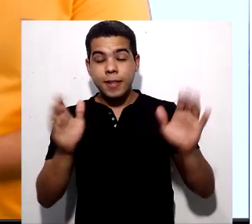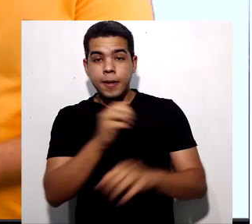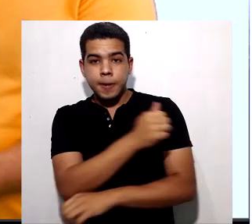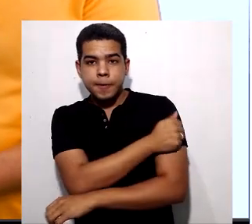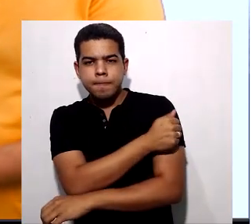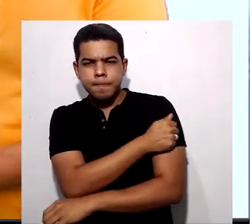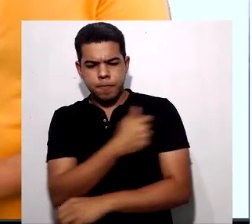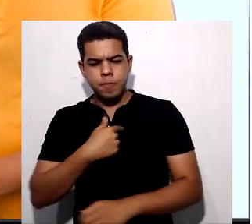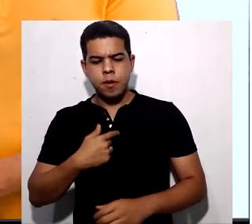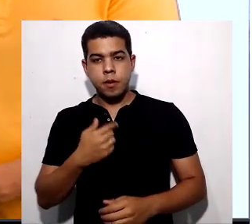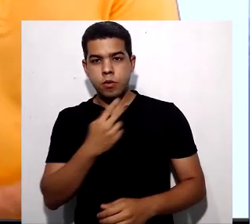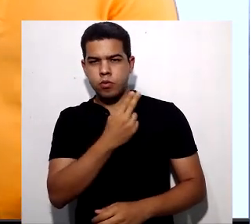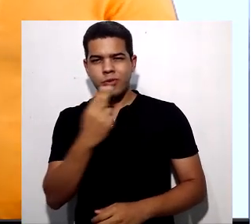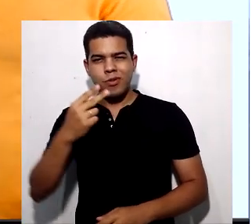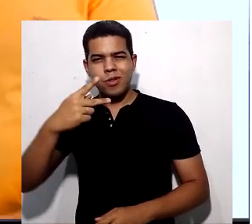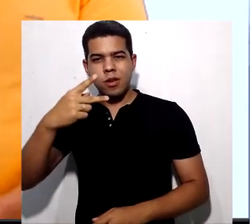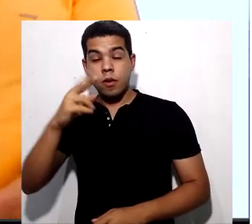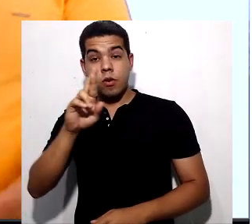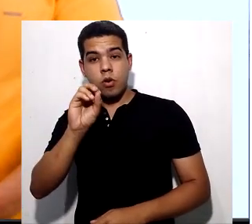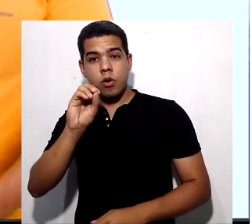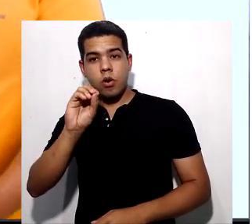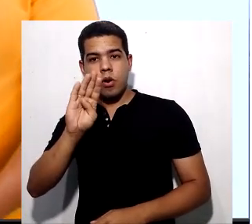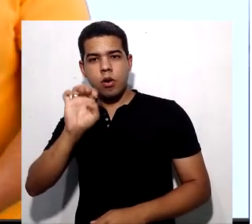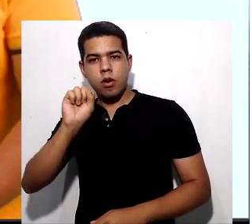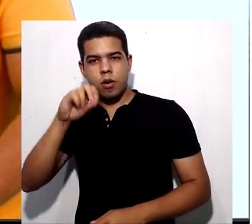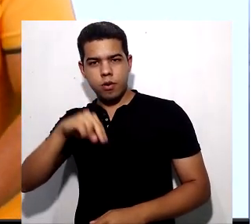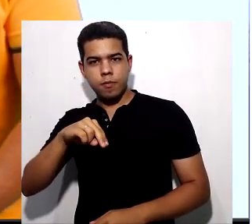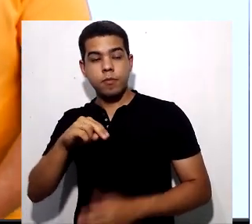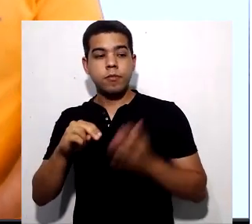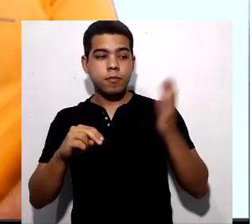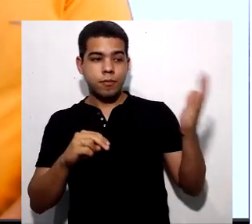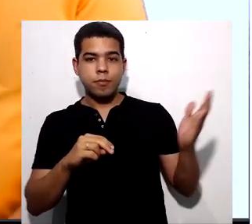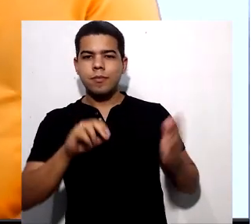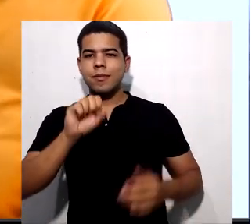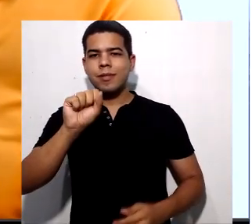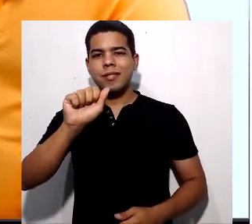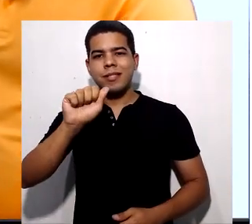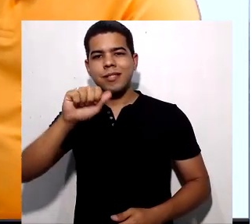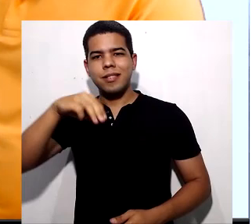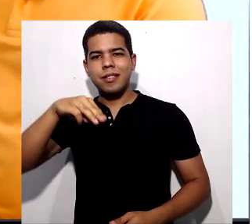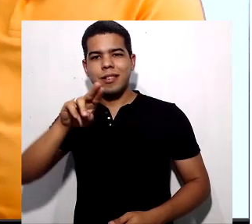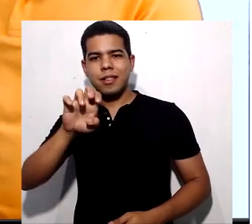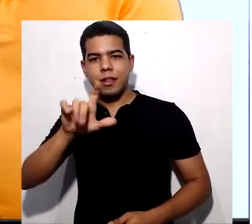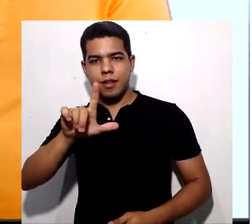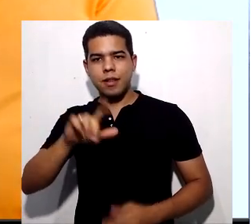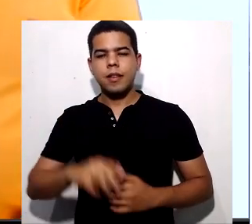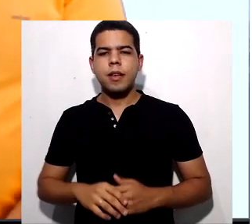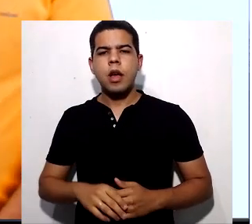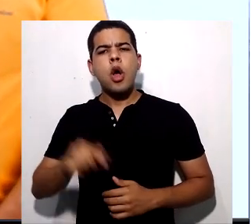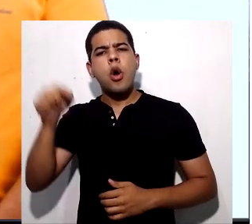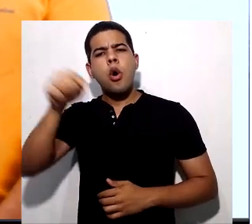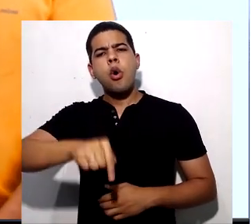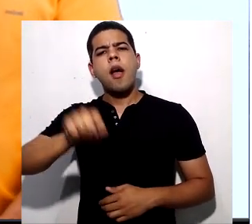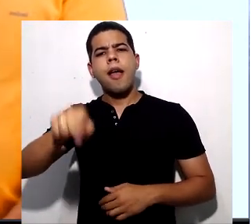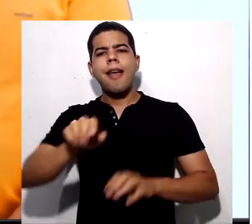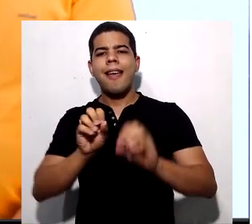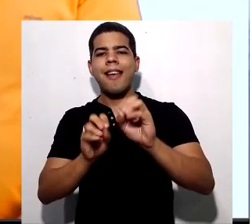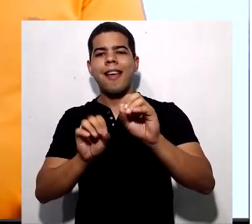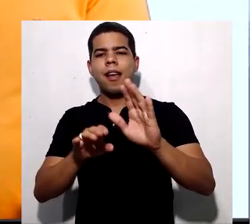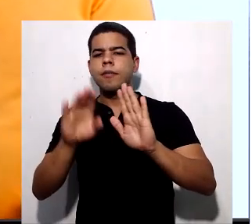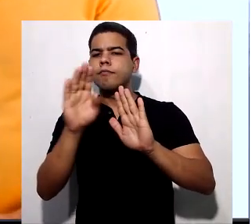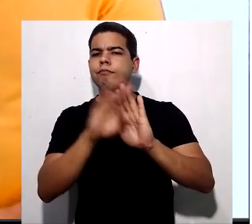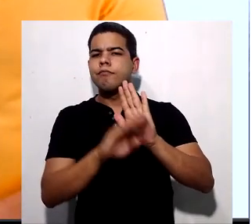Olá, estudante. Eu sou o professor Robson Samu Tavares e o professor Samuel Lira. E nós já anunciamos que hoje é a nossa primeira aula